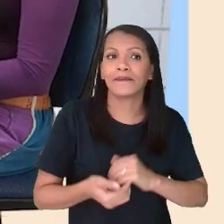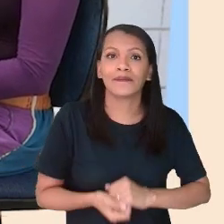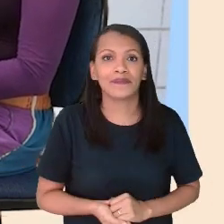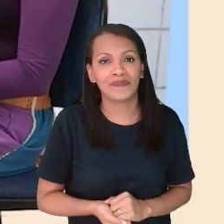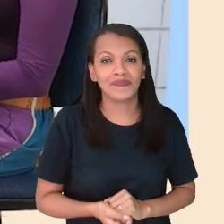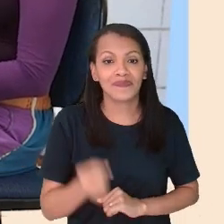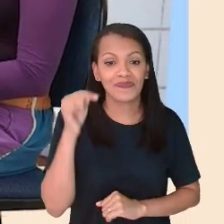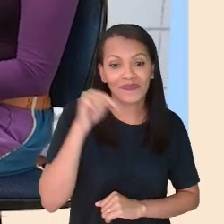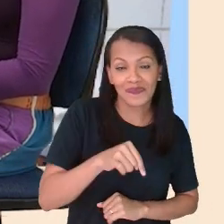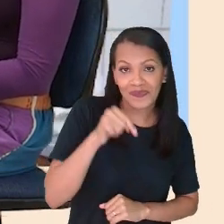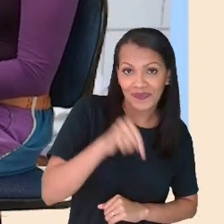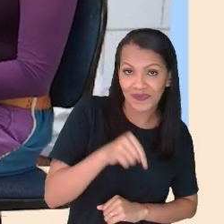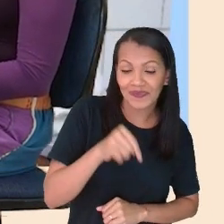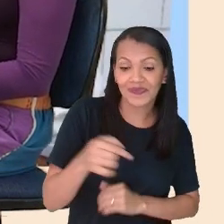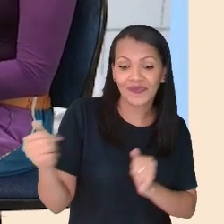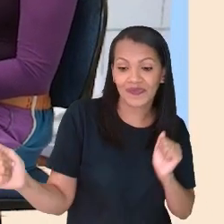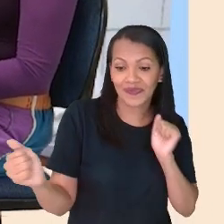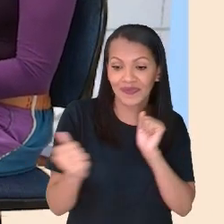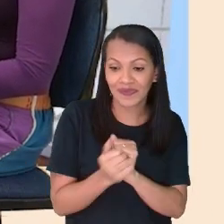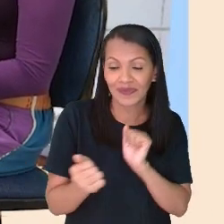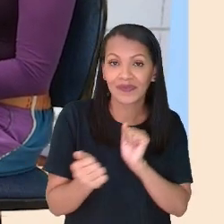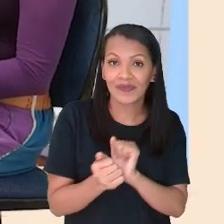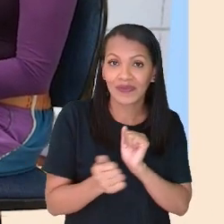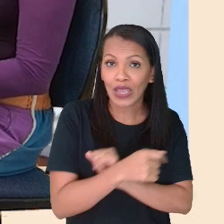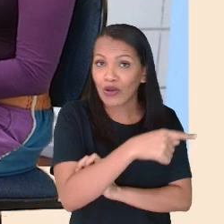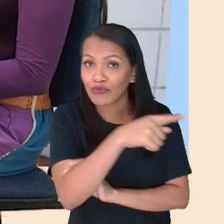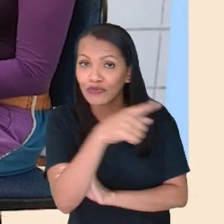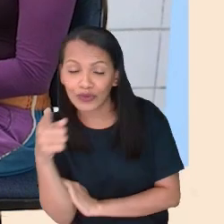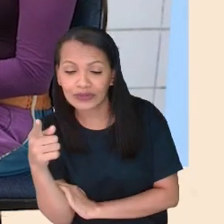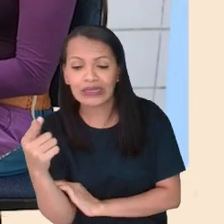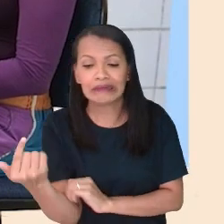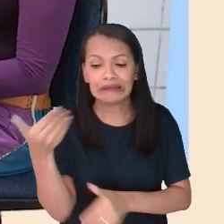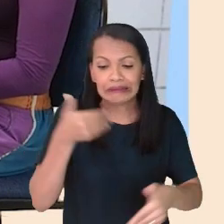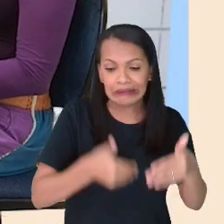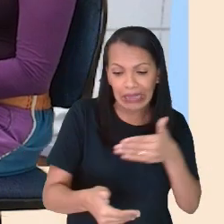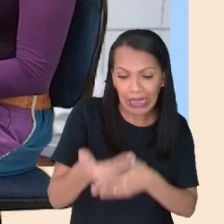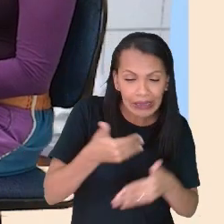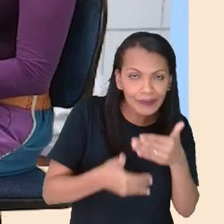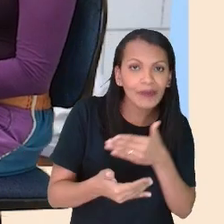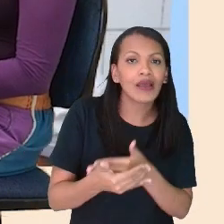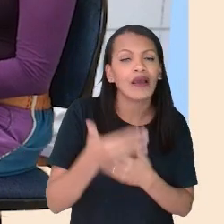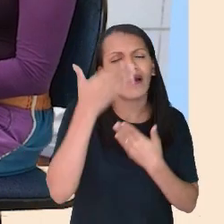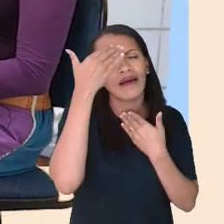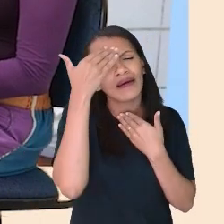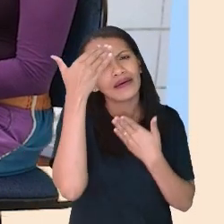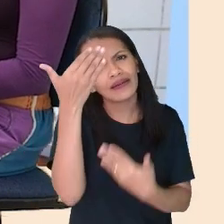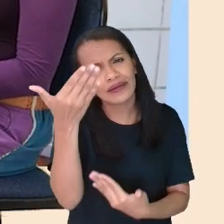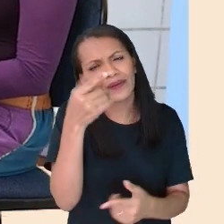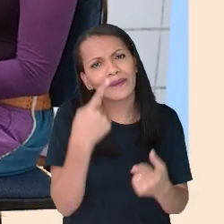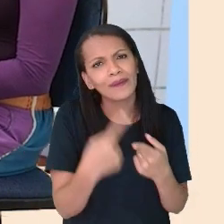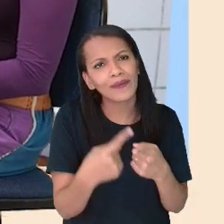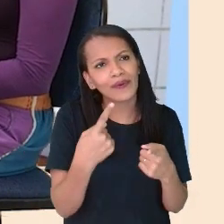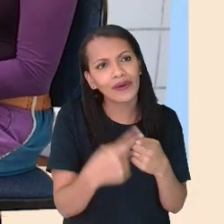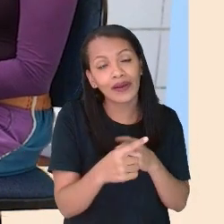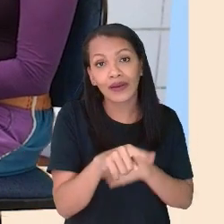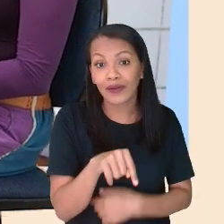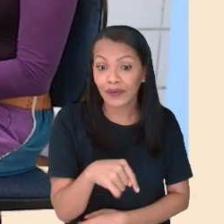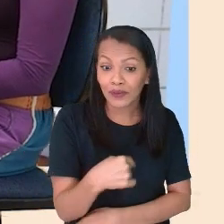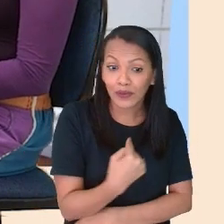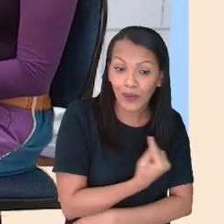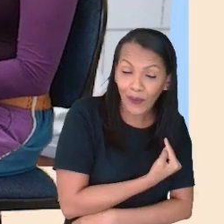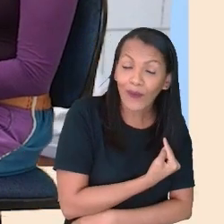meninas aqui, né? A disponibilidade de vocês e agradecer porque a